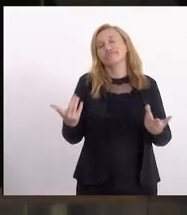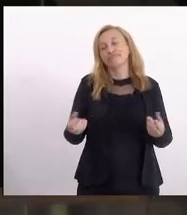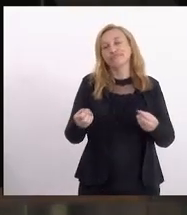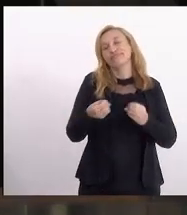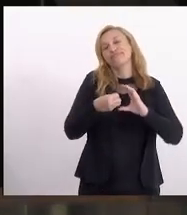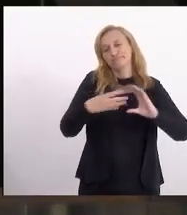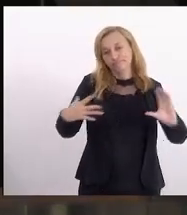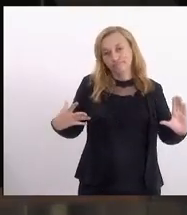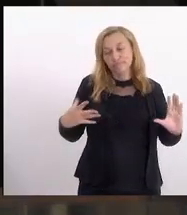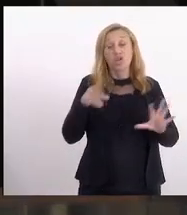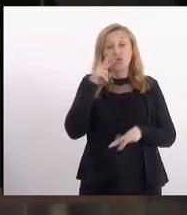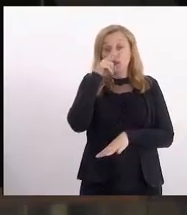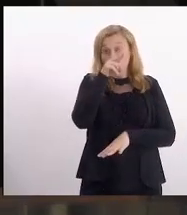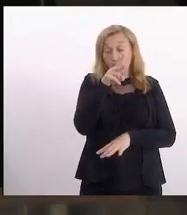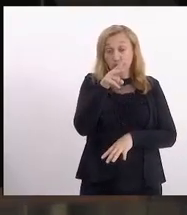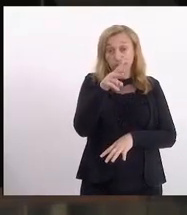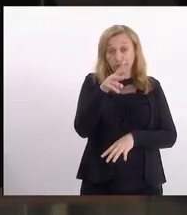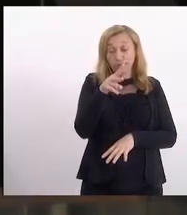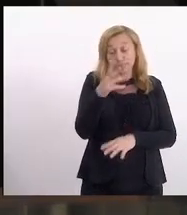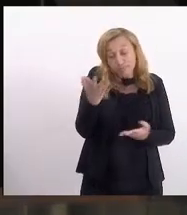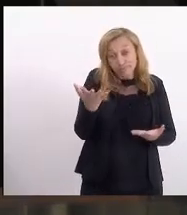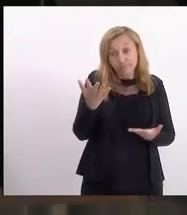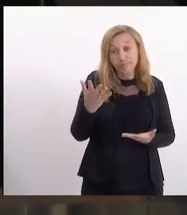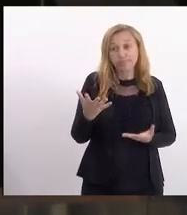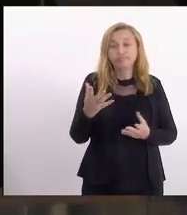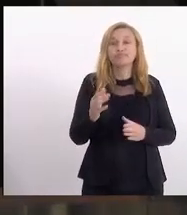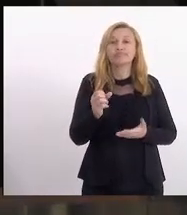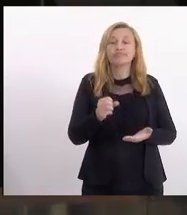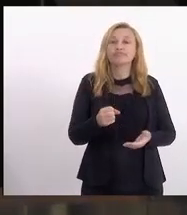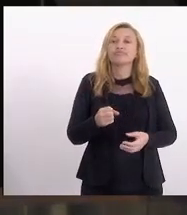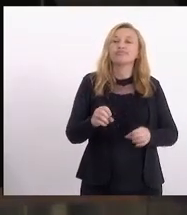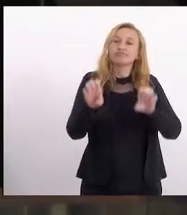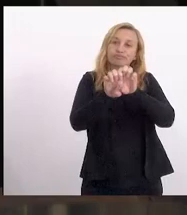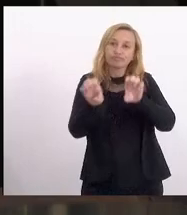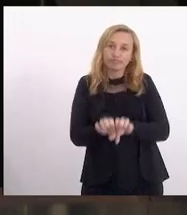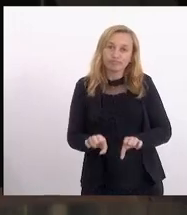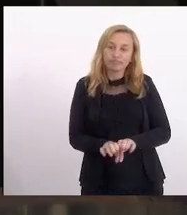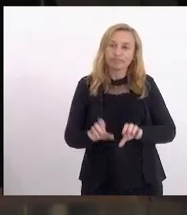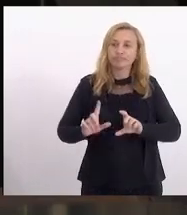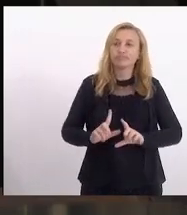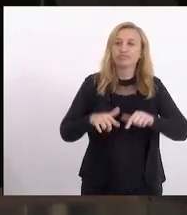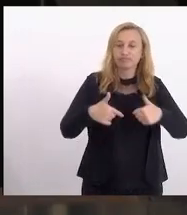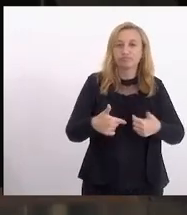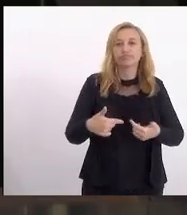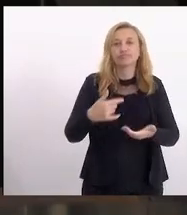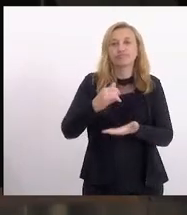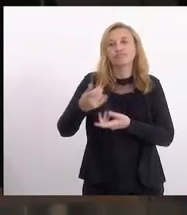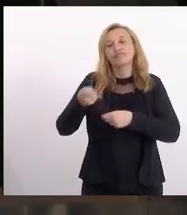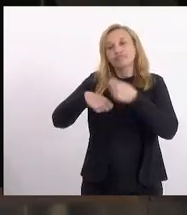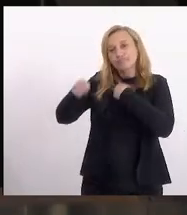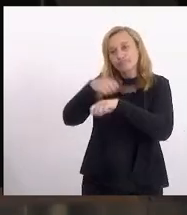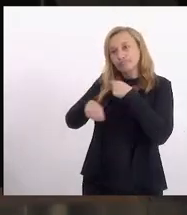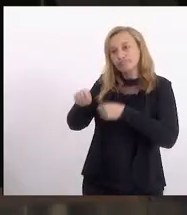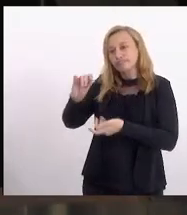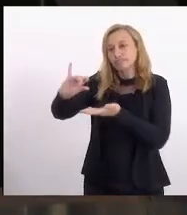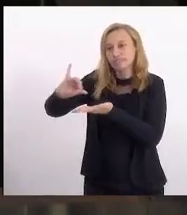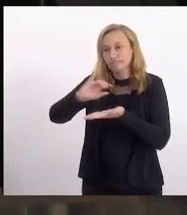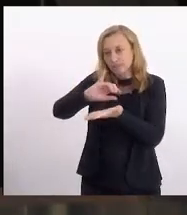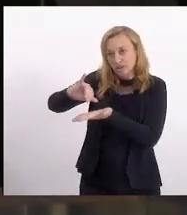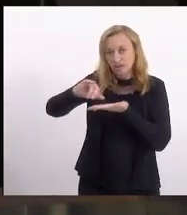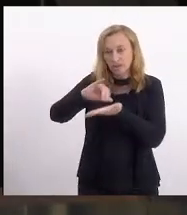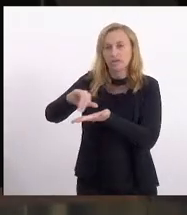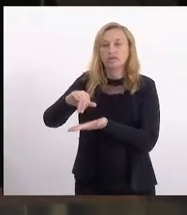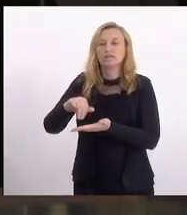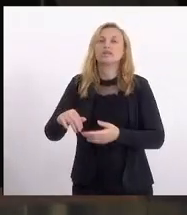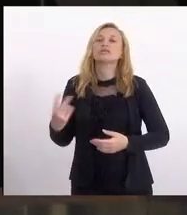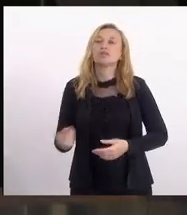características fortemente presentes, porque estruturam o funcionamento da economia capitalista. Em lugar desses valores, que devem ser